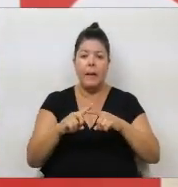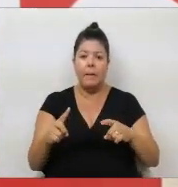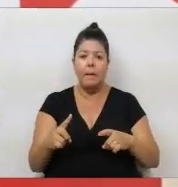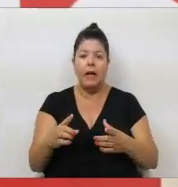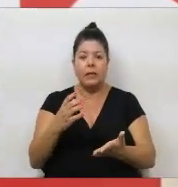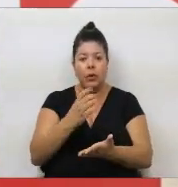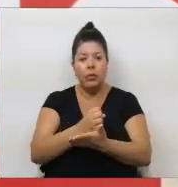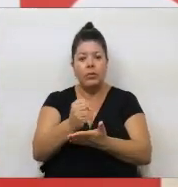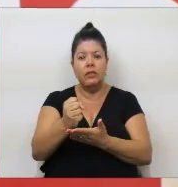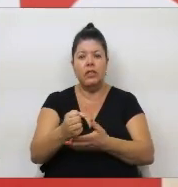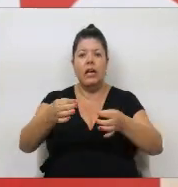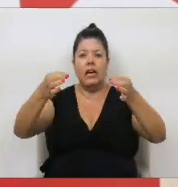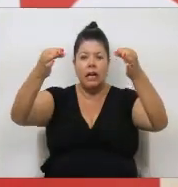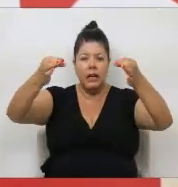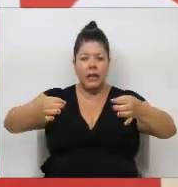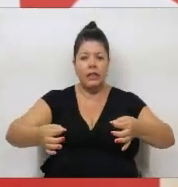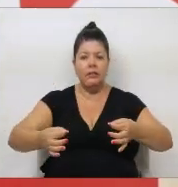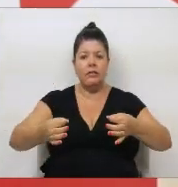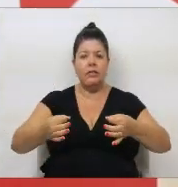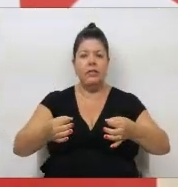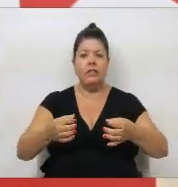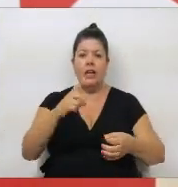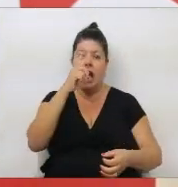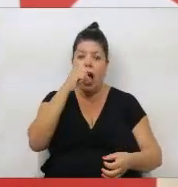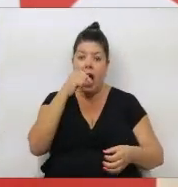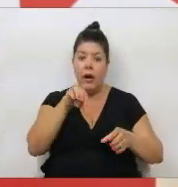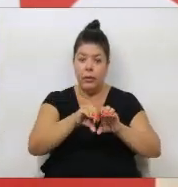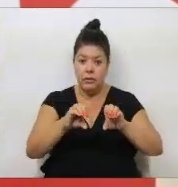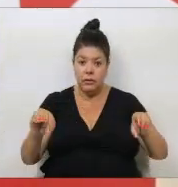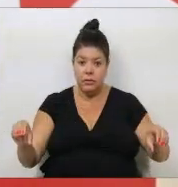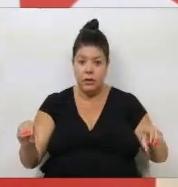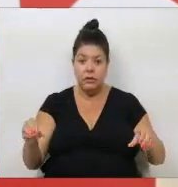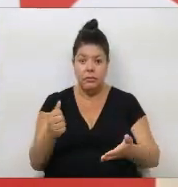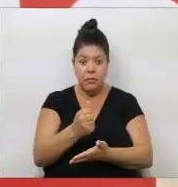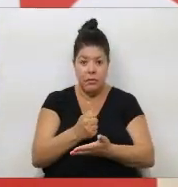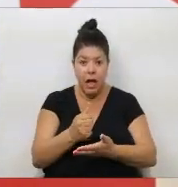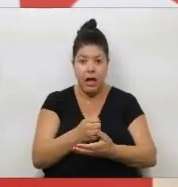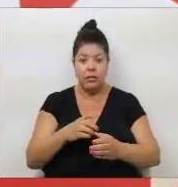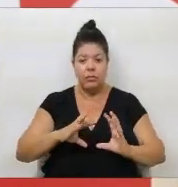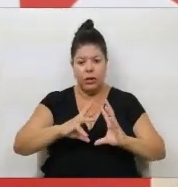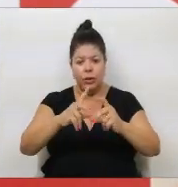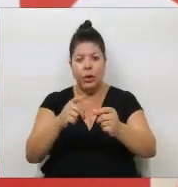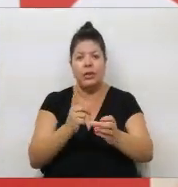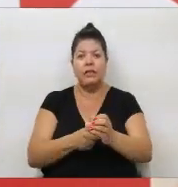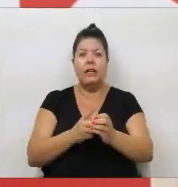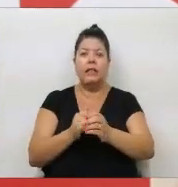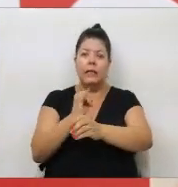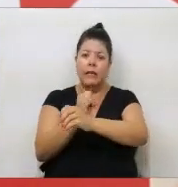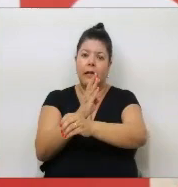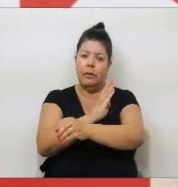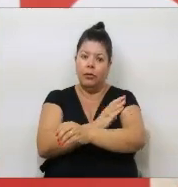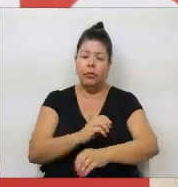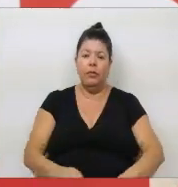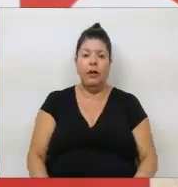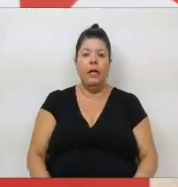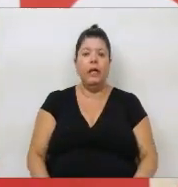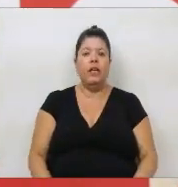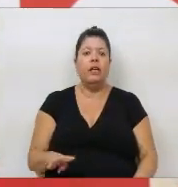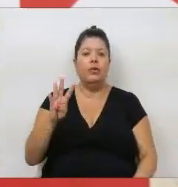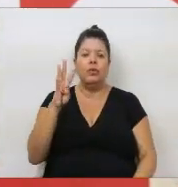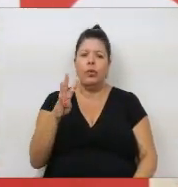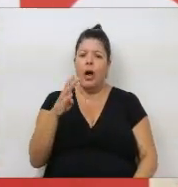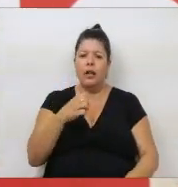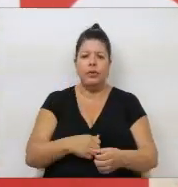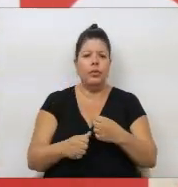consiga garantir saneamento básico para toda a cidade de Imbituba. Isso não aconteceu nos últimos 4 anos,